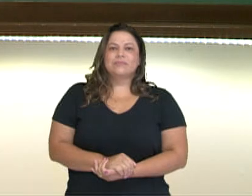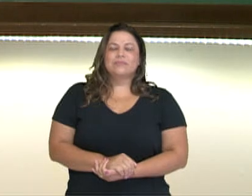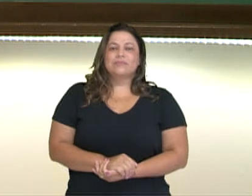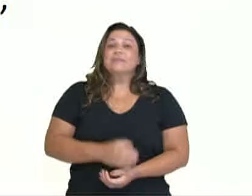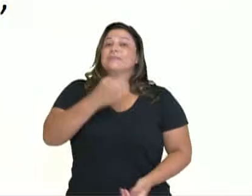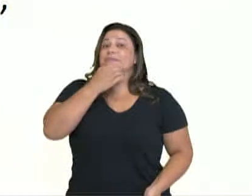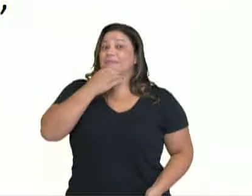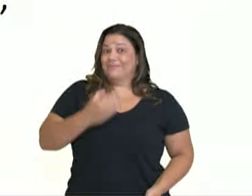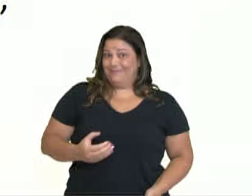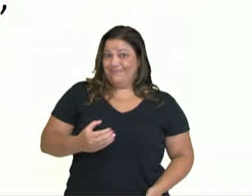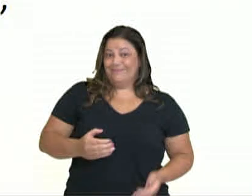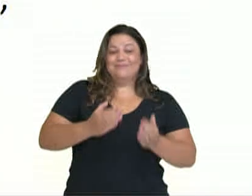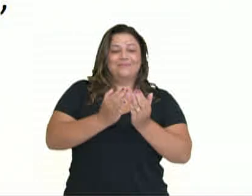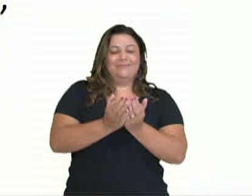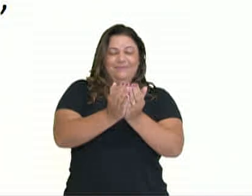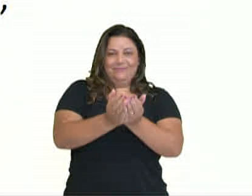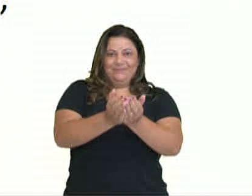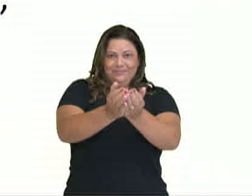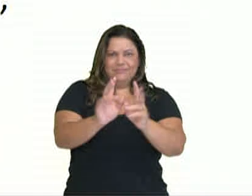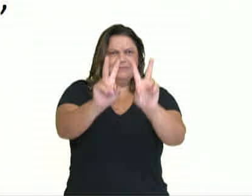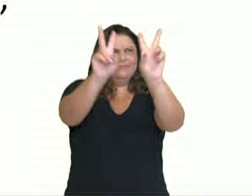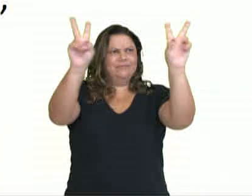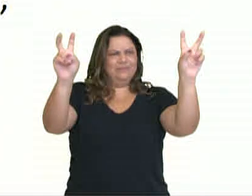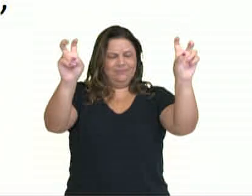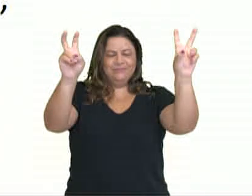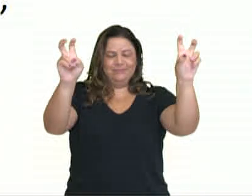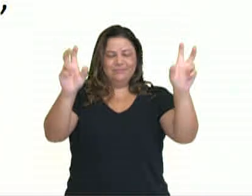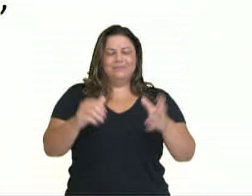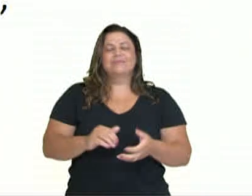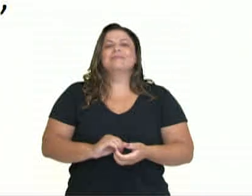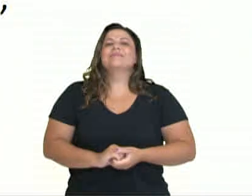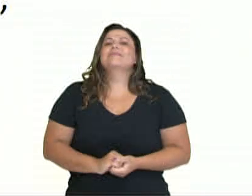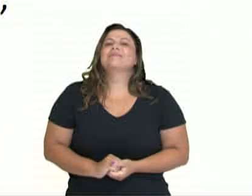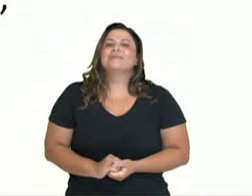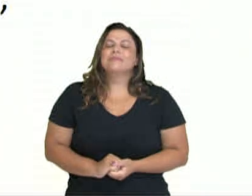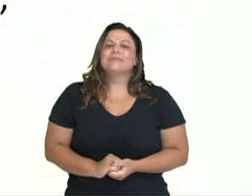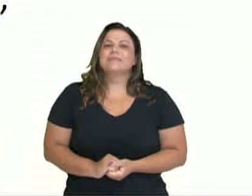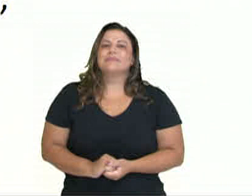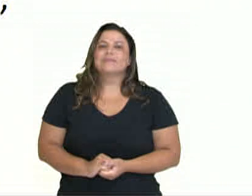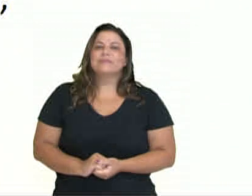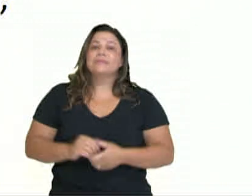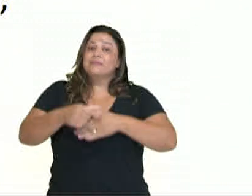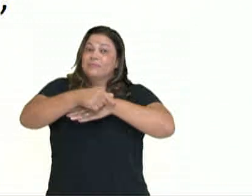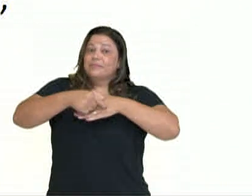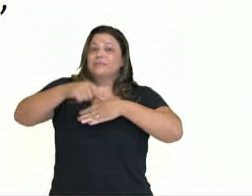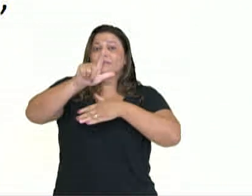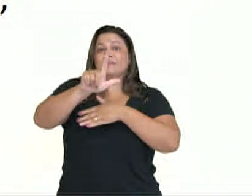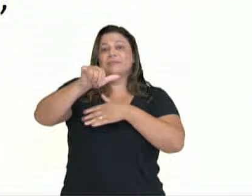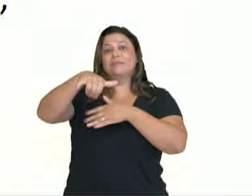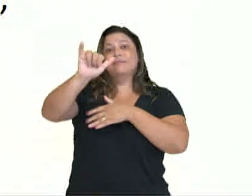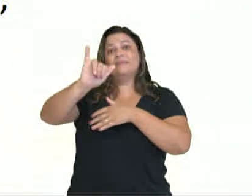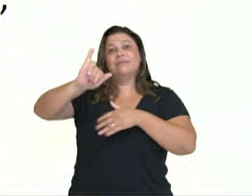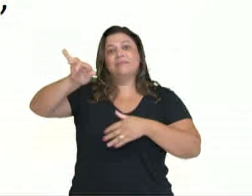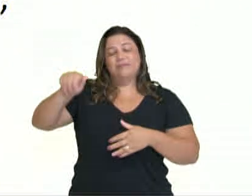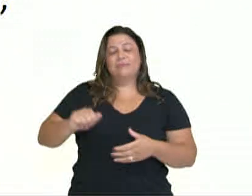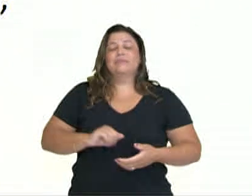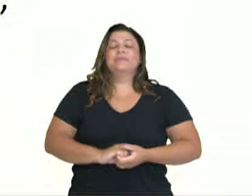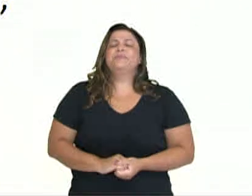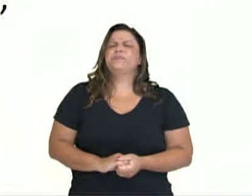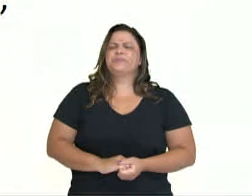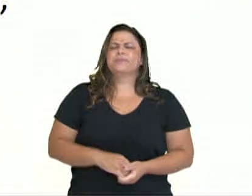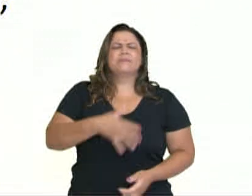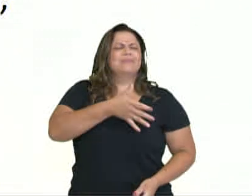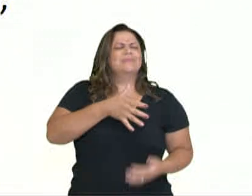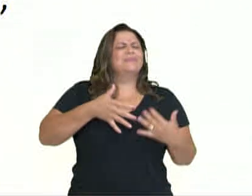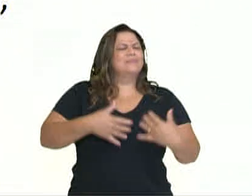Natal na Barca é o título deste conto da Lígia Fagundes Telles. Vamos começar a leitura então? Não